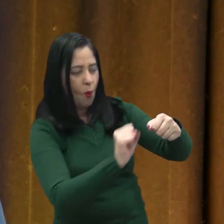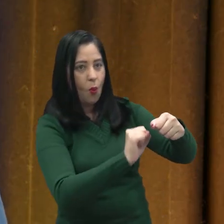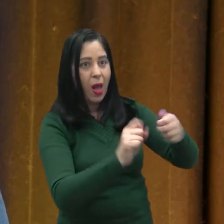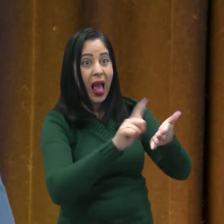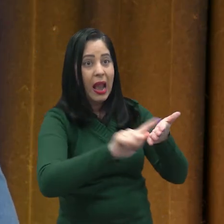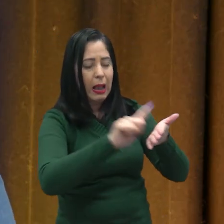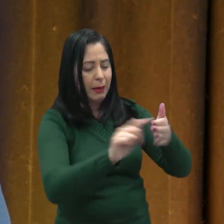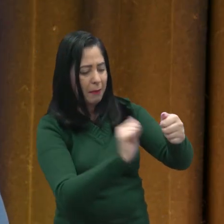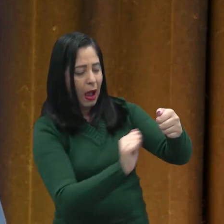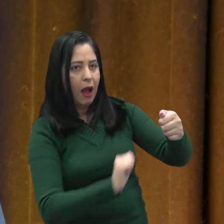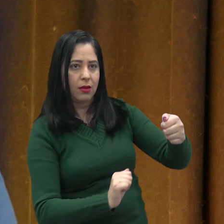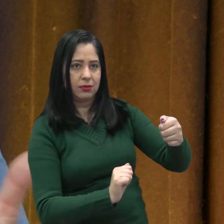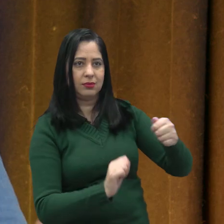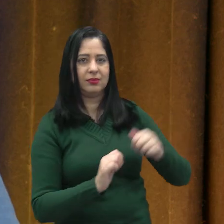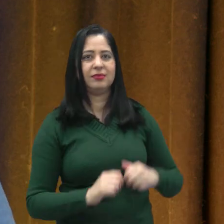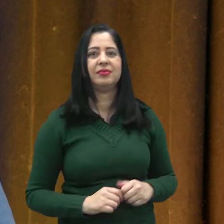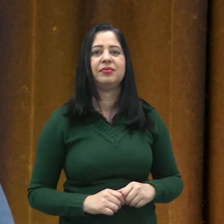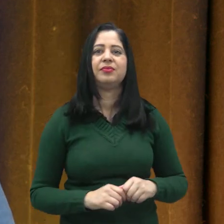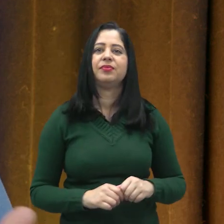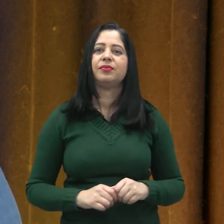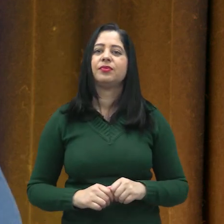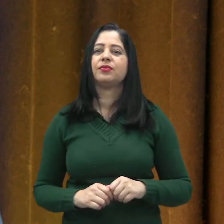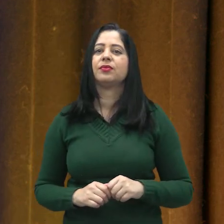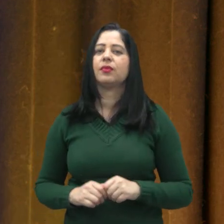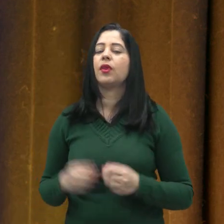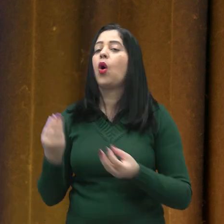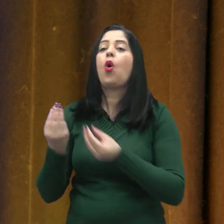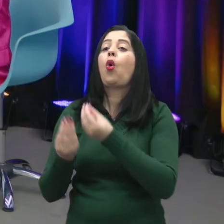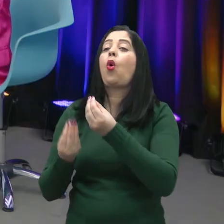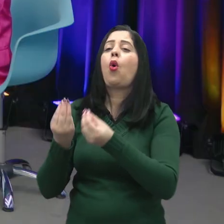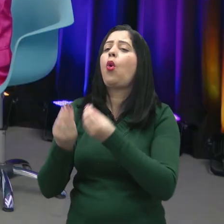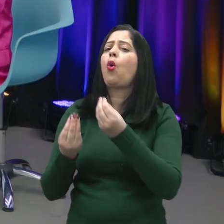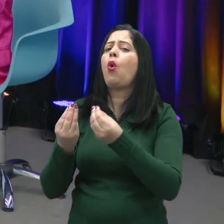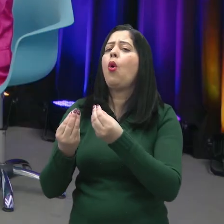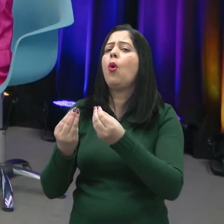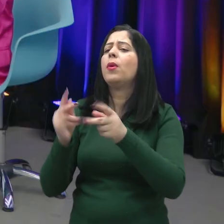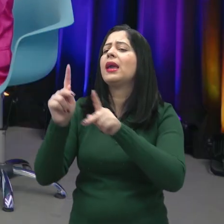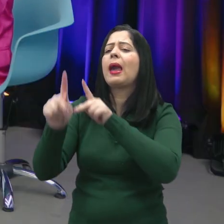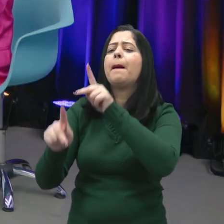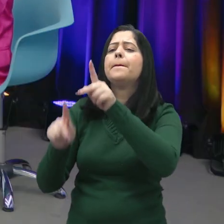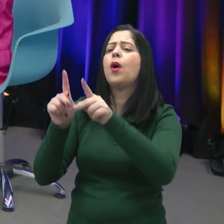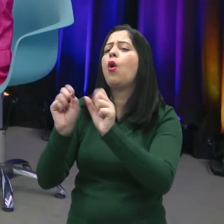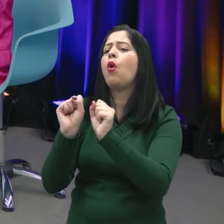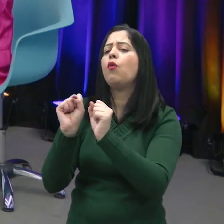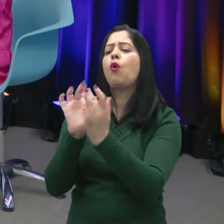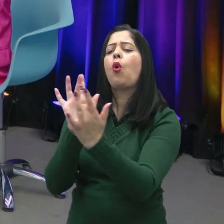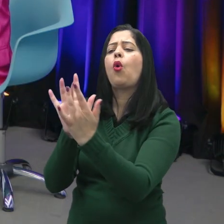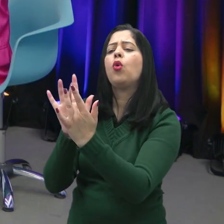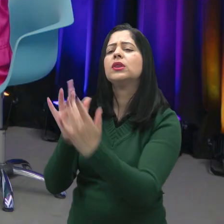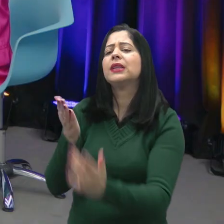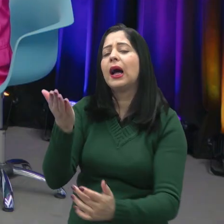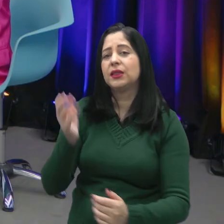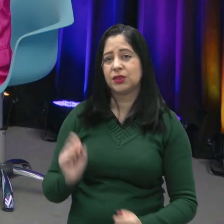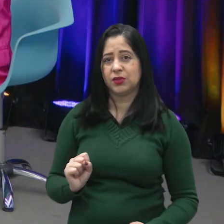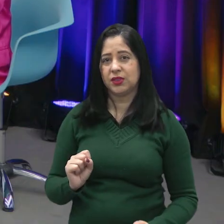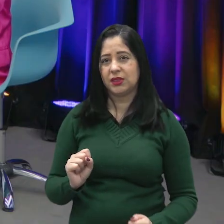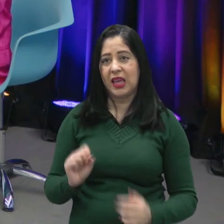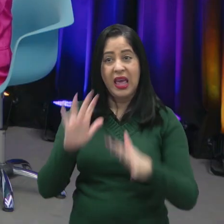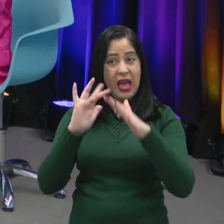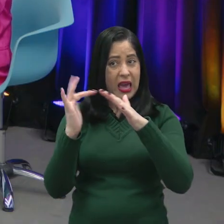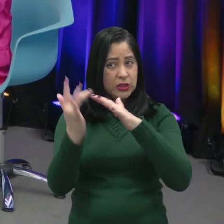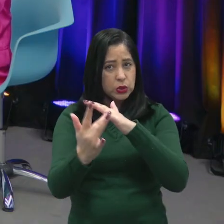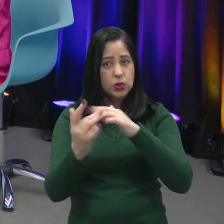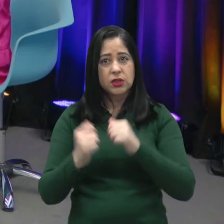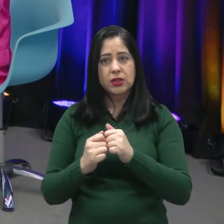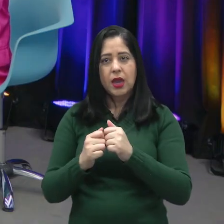assim, são projetos que a gente vê acontecer. Como que a população consegue ter contato mais próximo de você, Marcão, ali